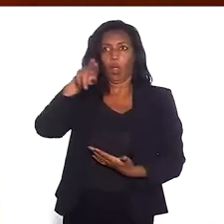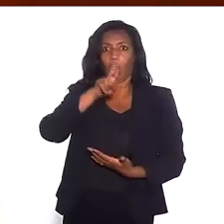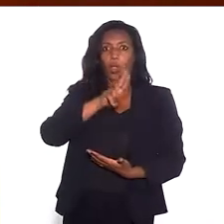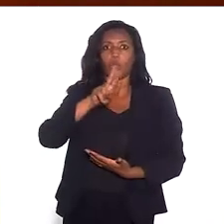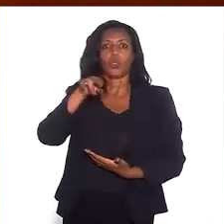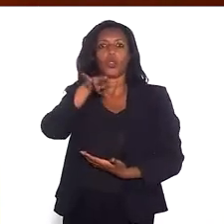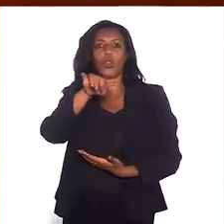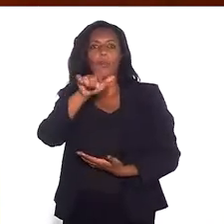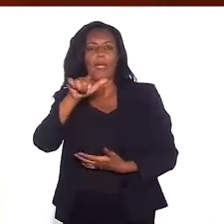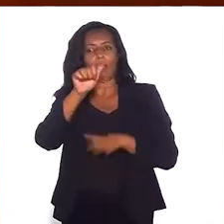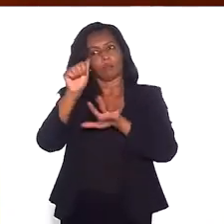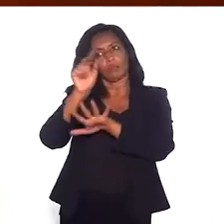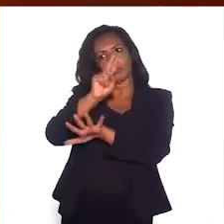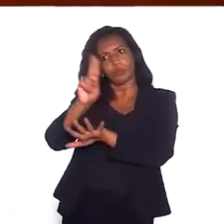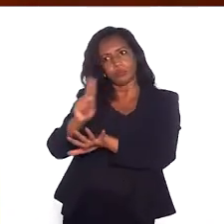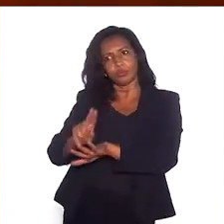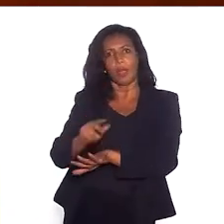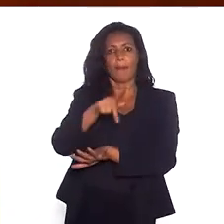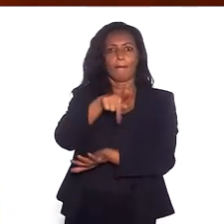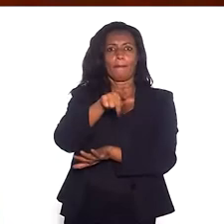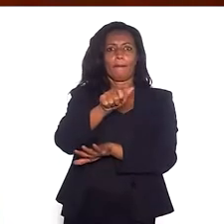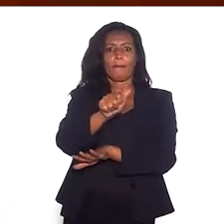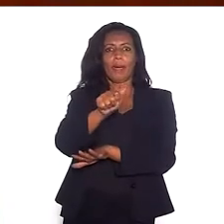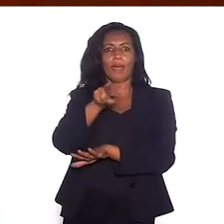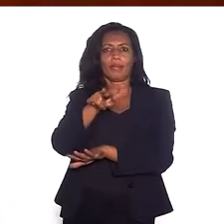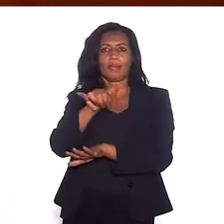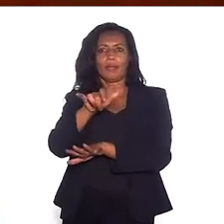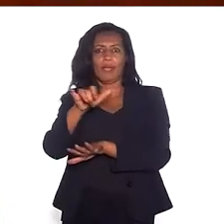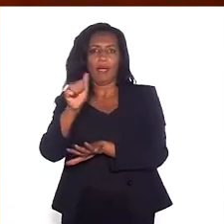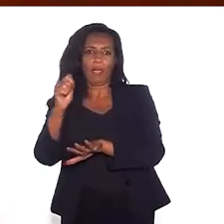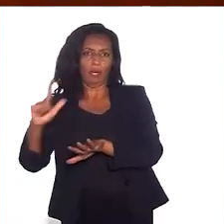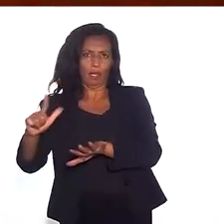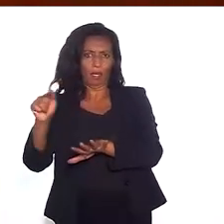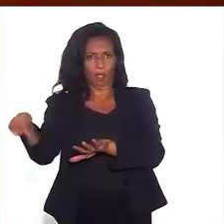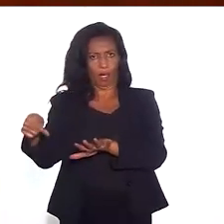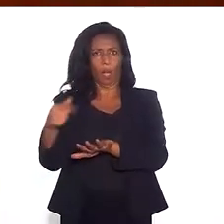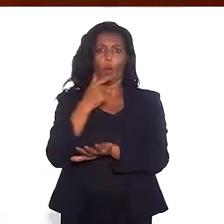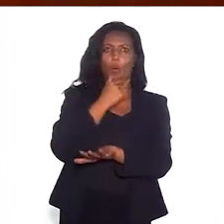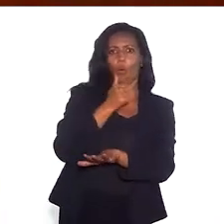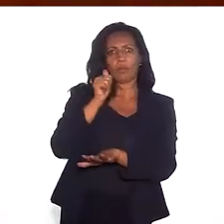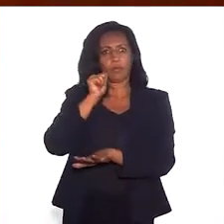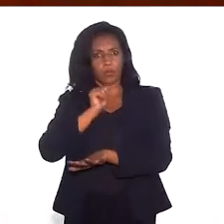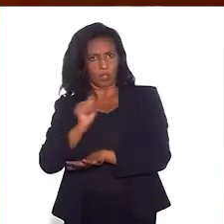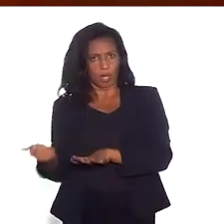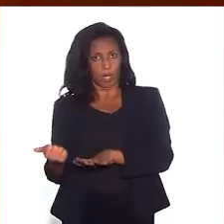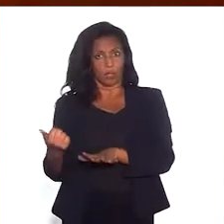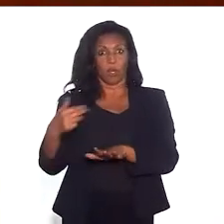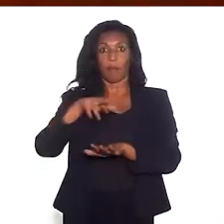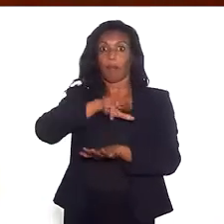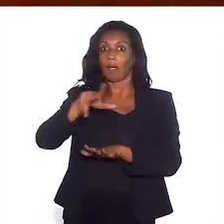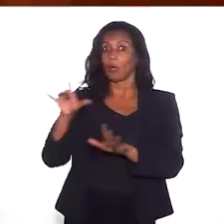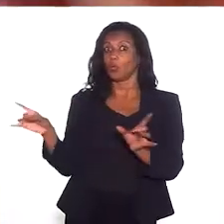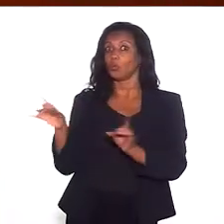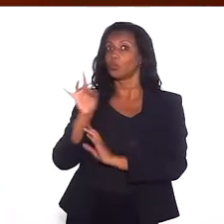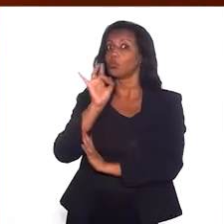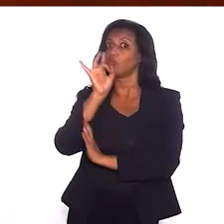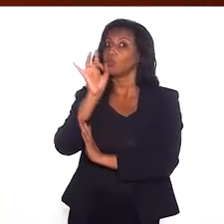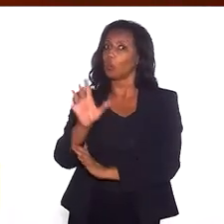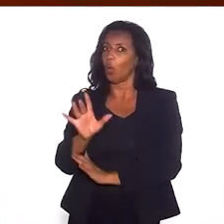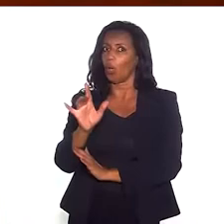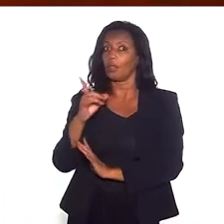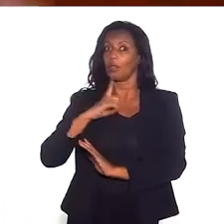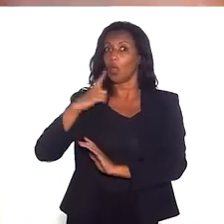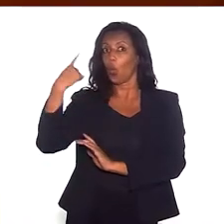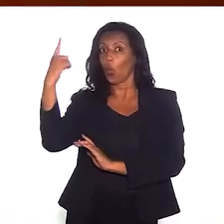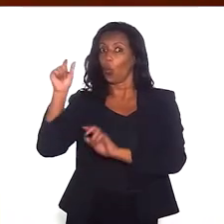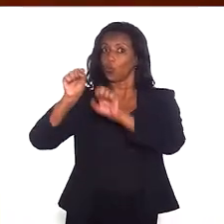nomear aqui, né, o patriarcado como esse sistema, né, de opressão e hierarquização entre homens e mulheres, mas não só.